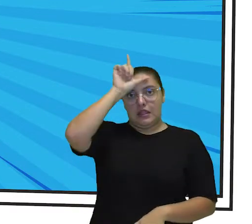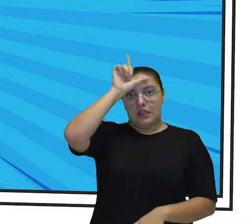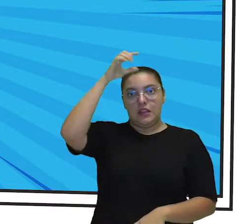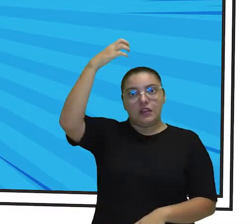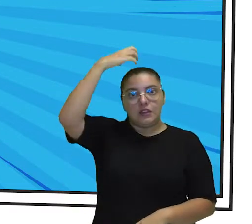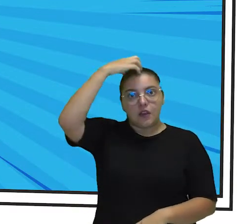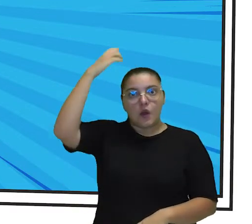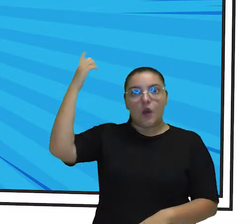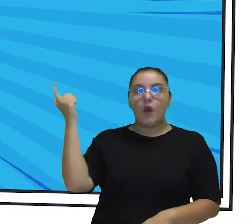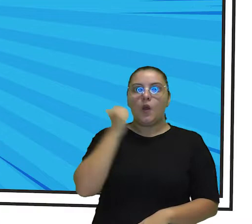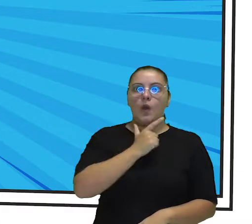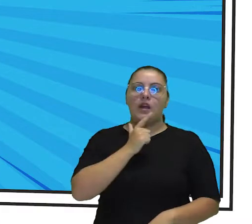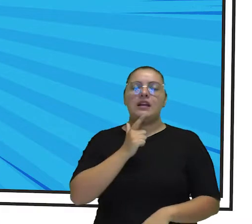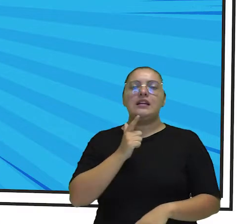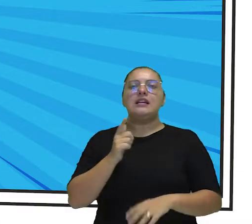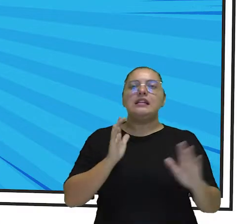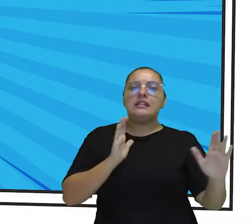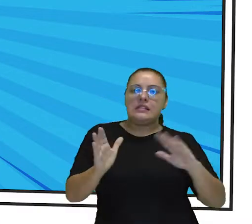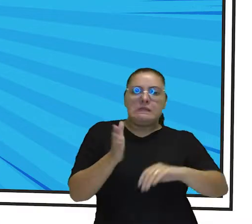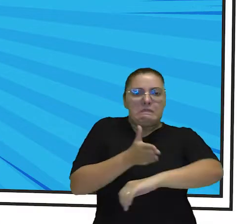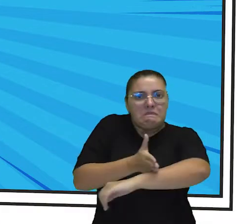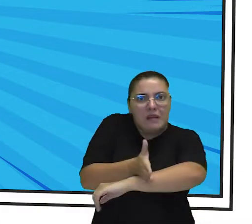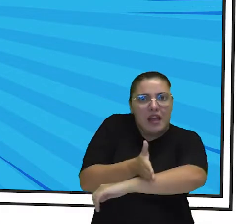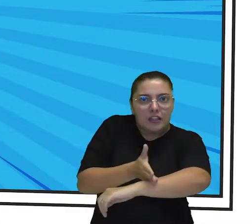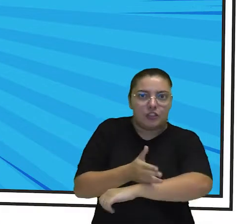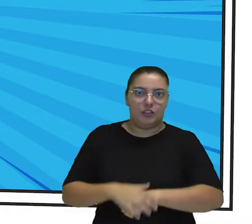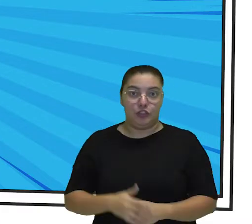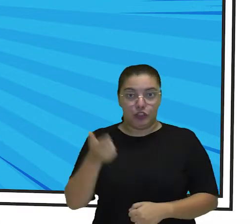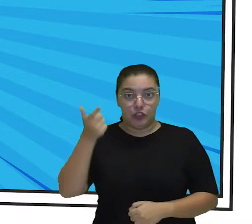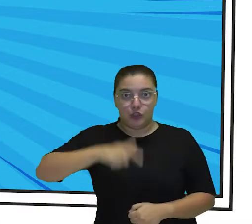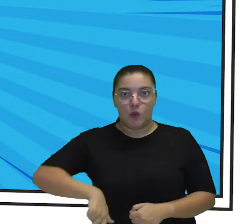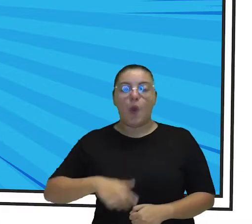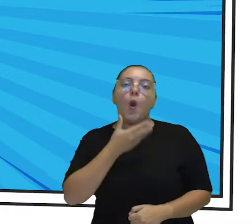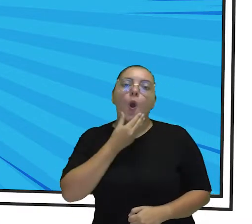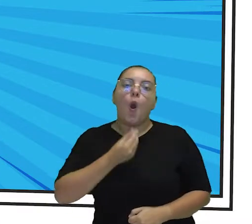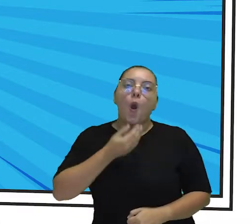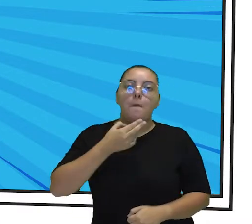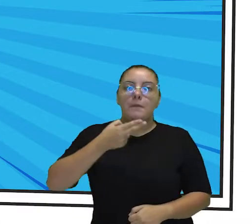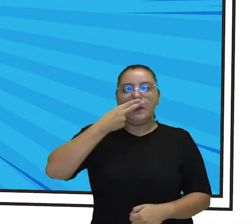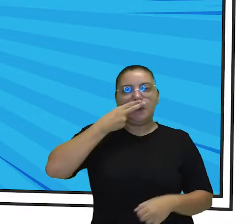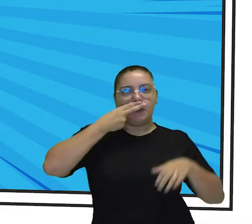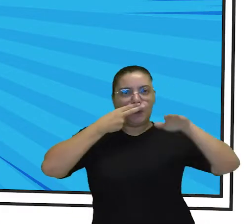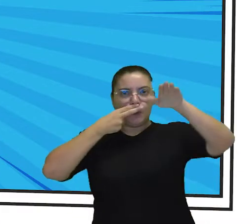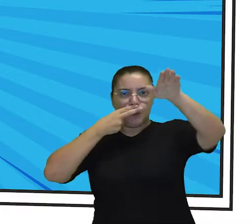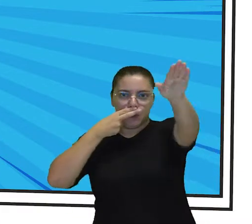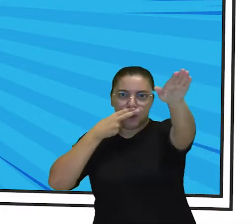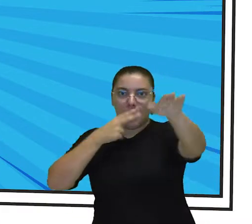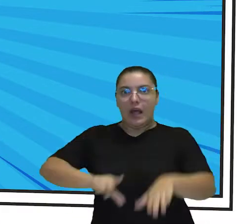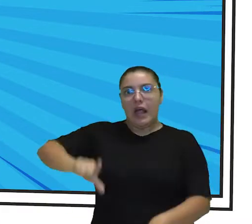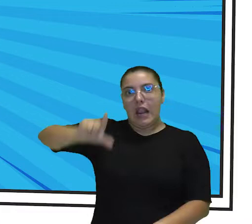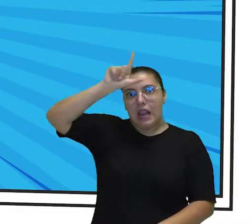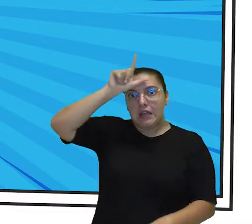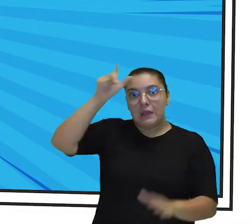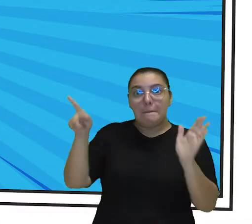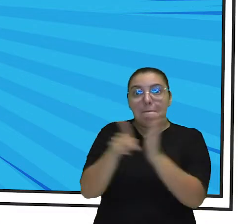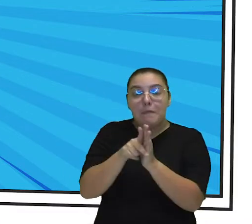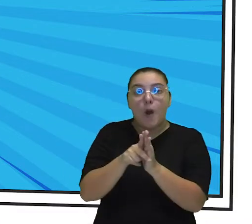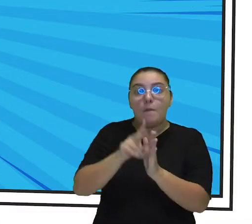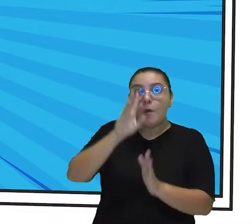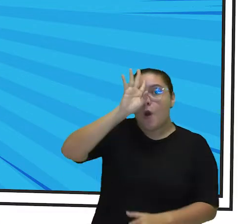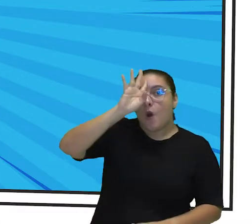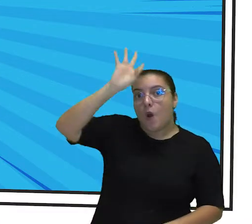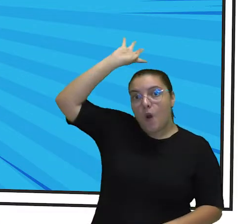América na Idade Média. Eu vou repetir. Adolfo Hitler, líder do Império Romano, conquistou